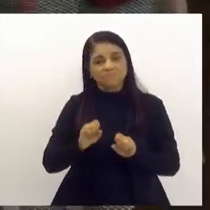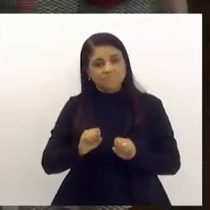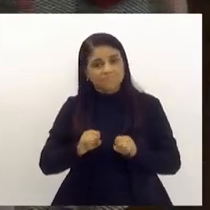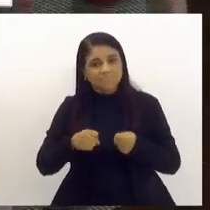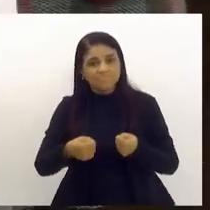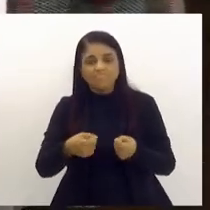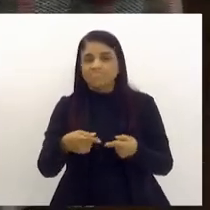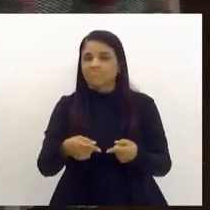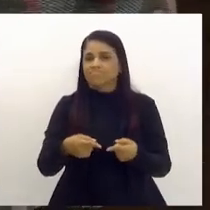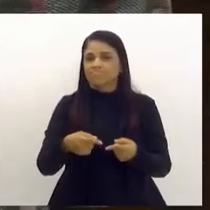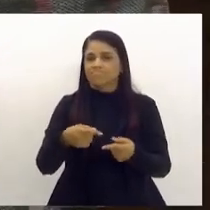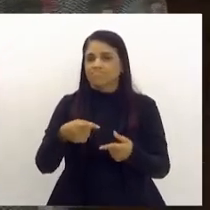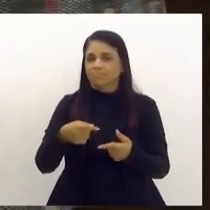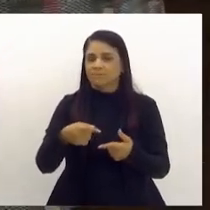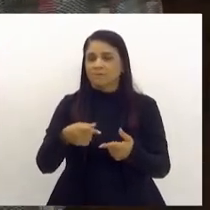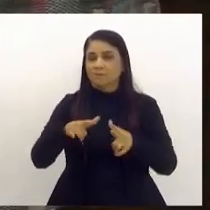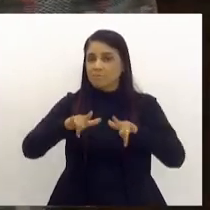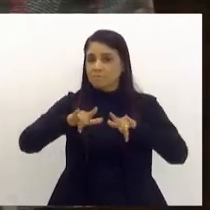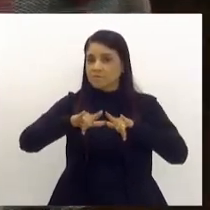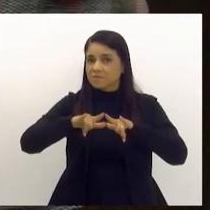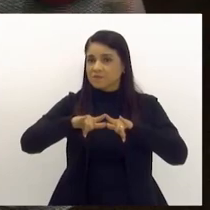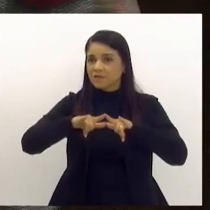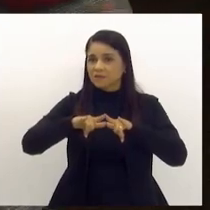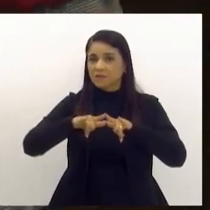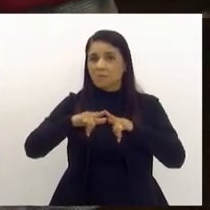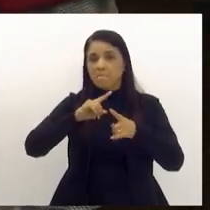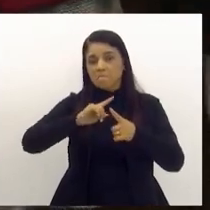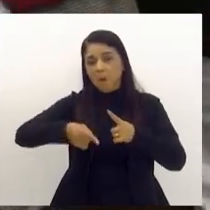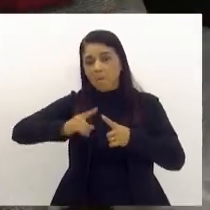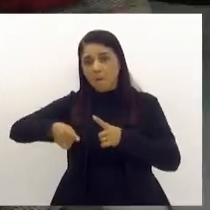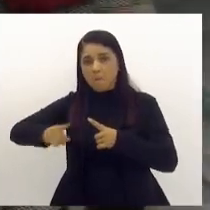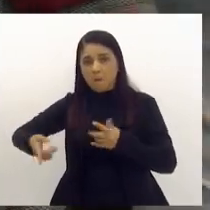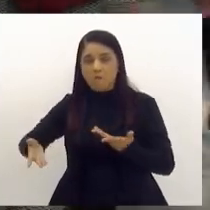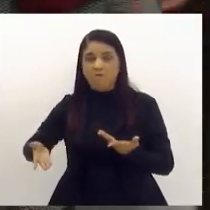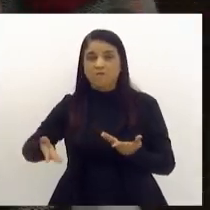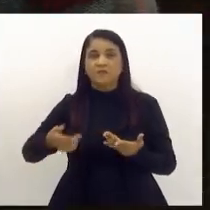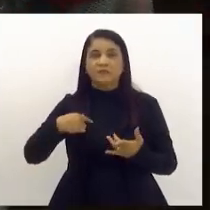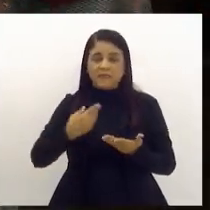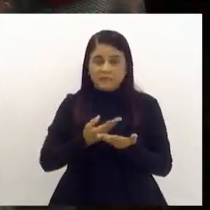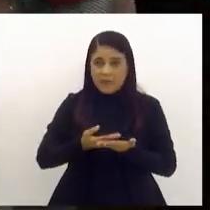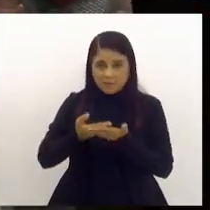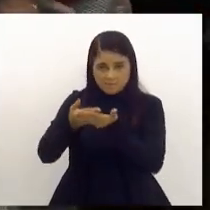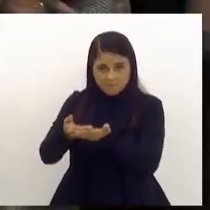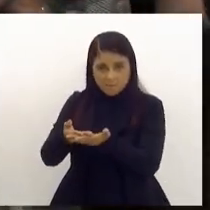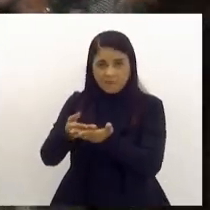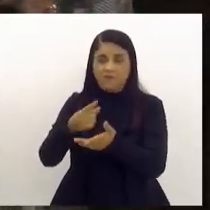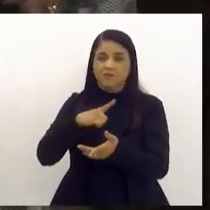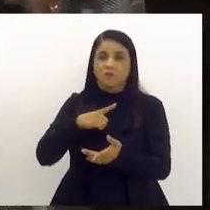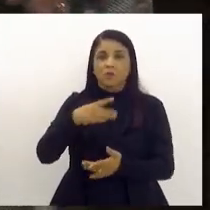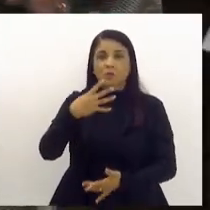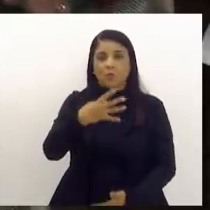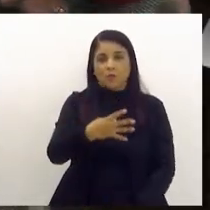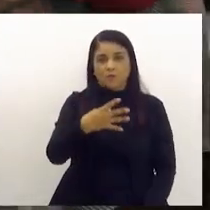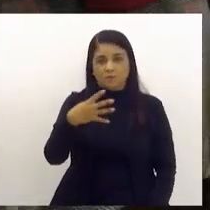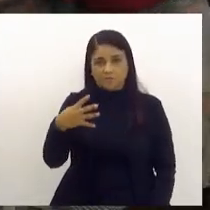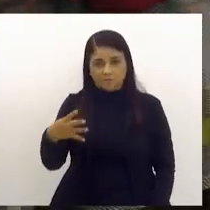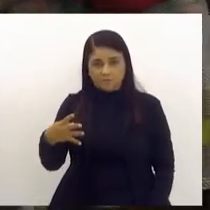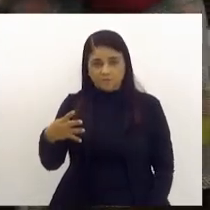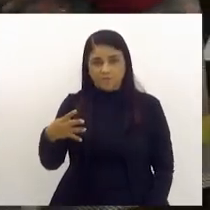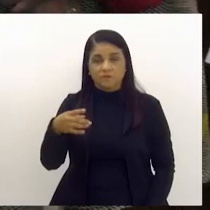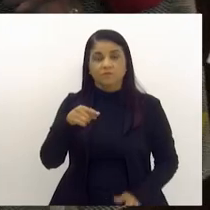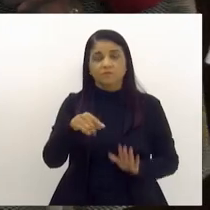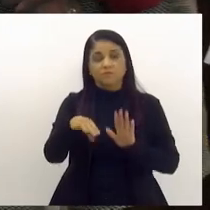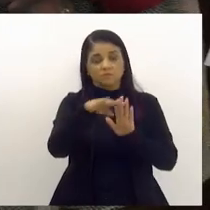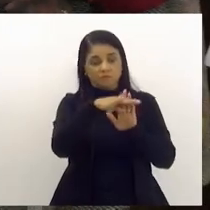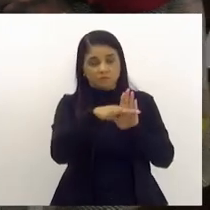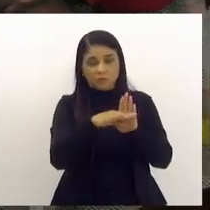milícias. Dentre muitas aqui encaminhamentos, há, por exemplo, o encaminhamento 44, que prevê que,